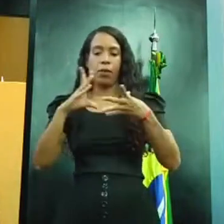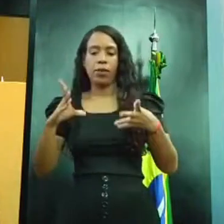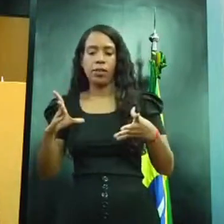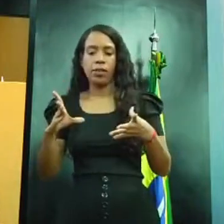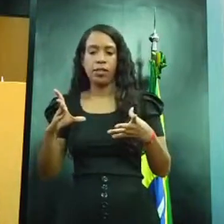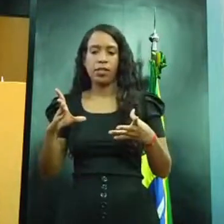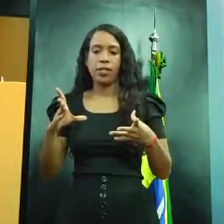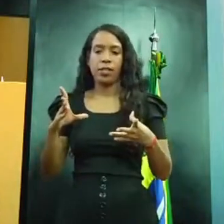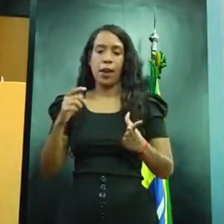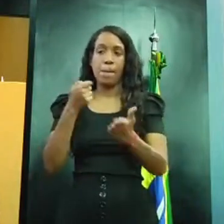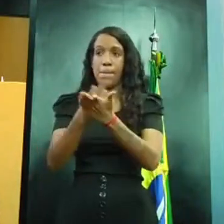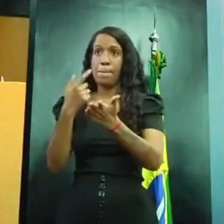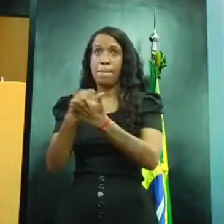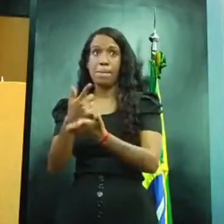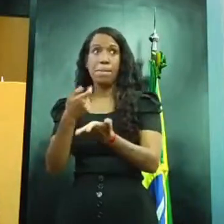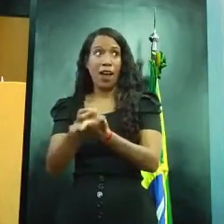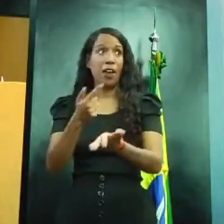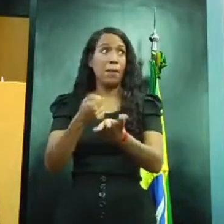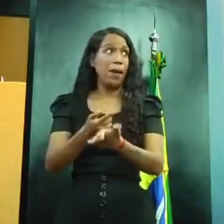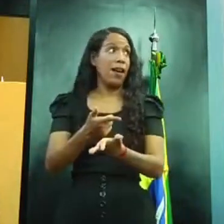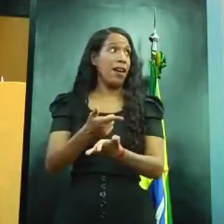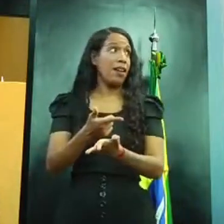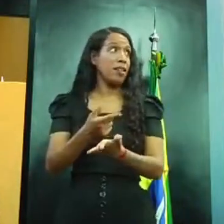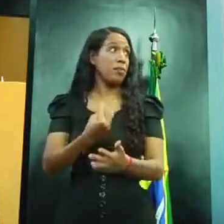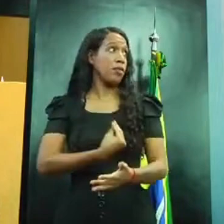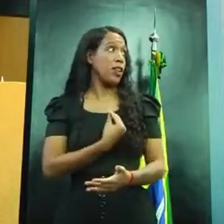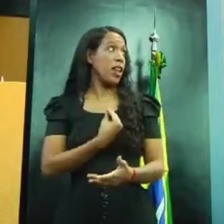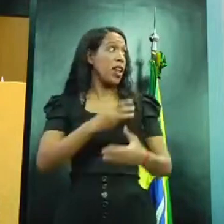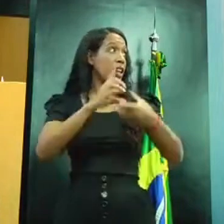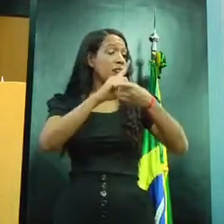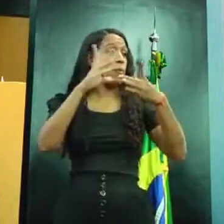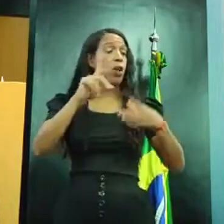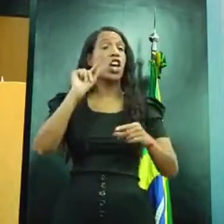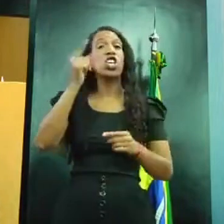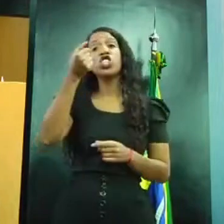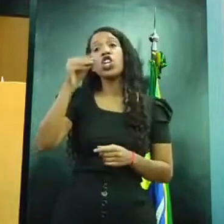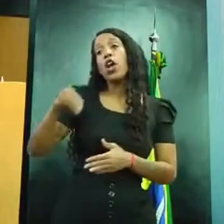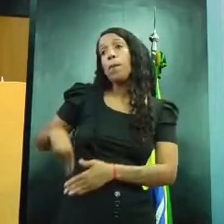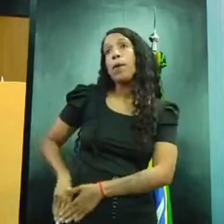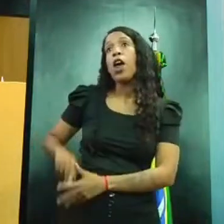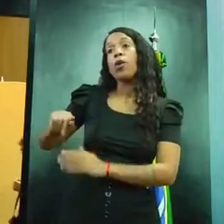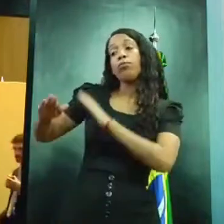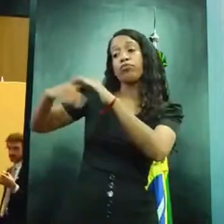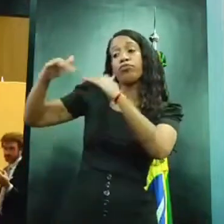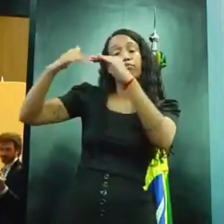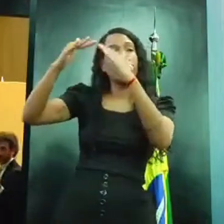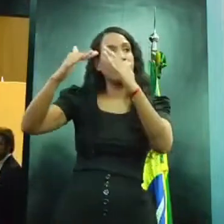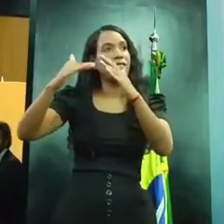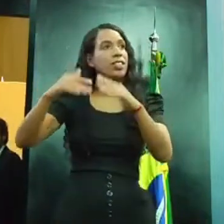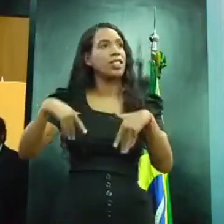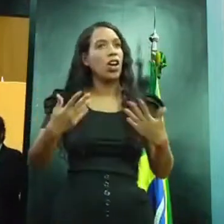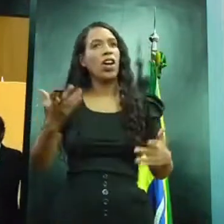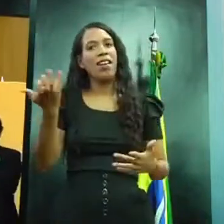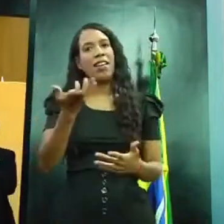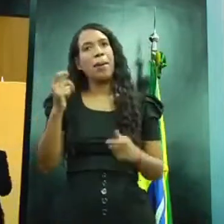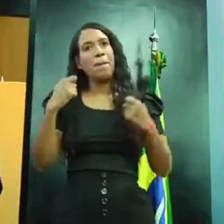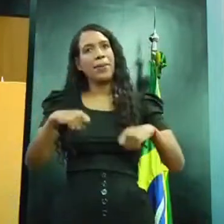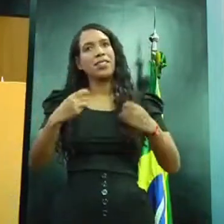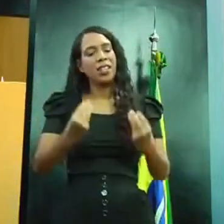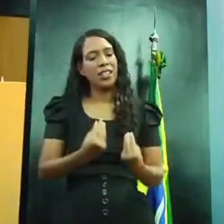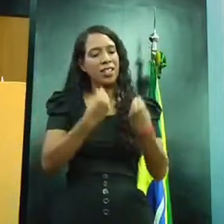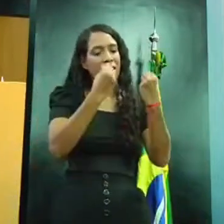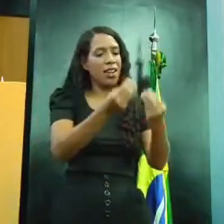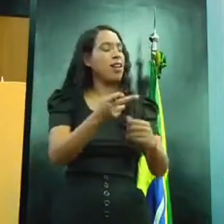dona Maria, que pagam seus impostos para a gente estar aqui, democracia é dinheiro no bolso, é prosperidade. E é isso que a gente tem que entregar